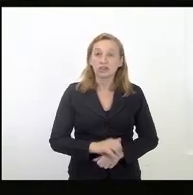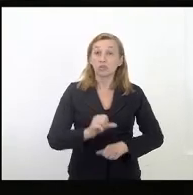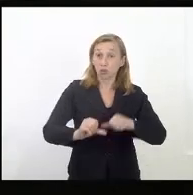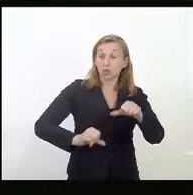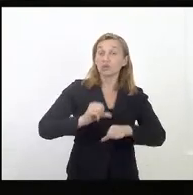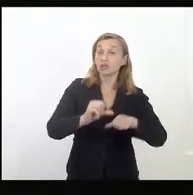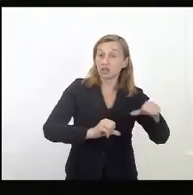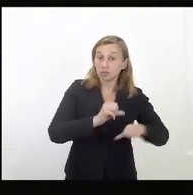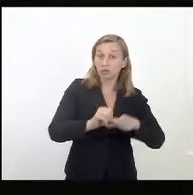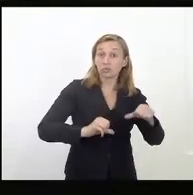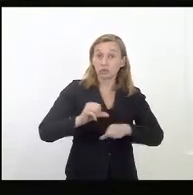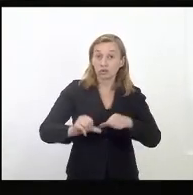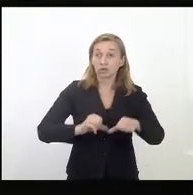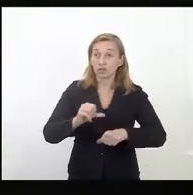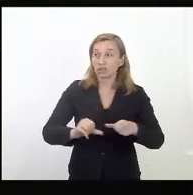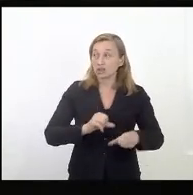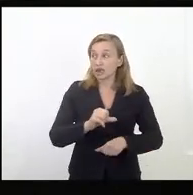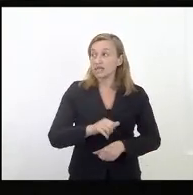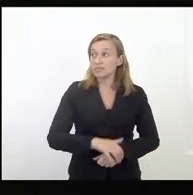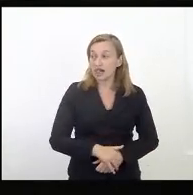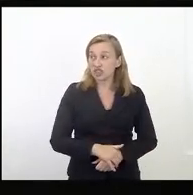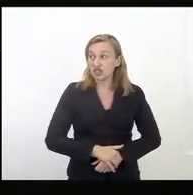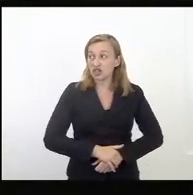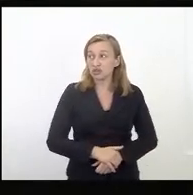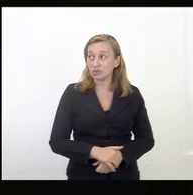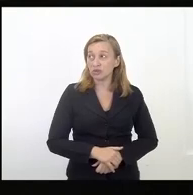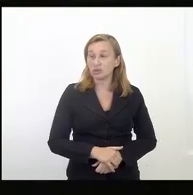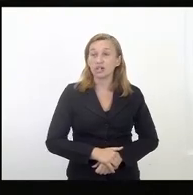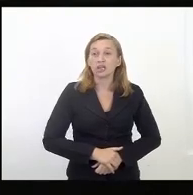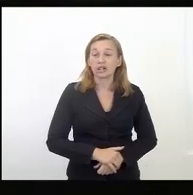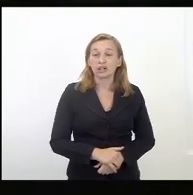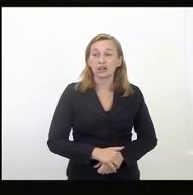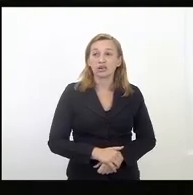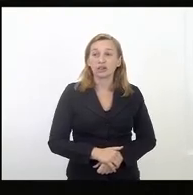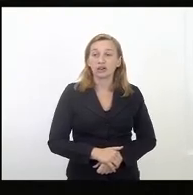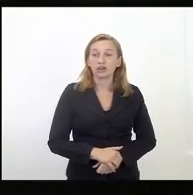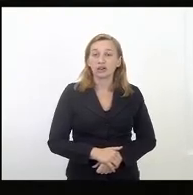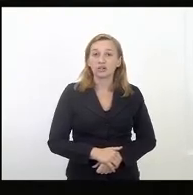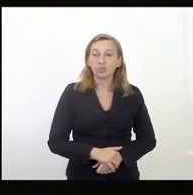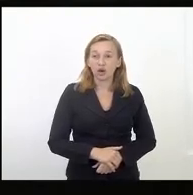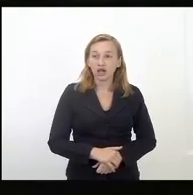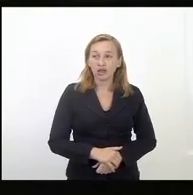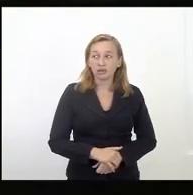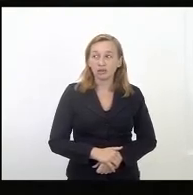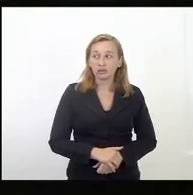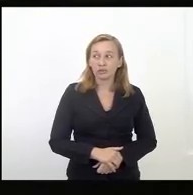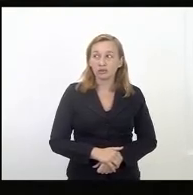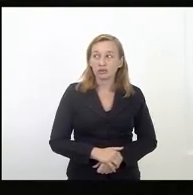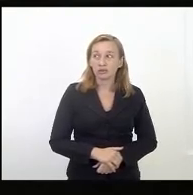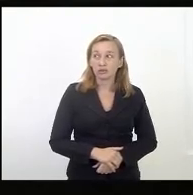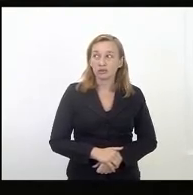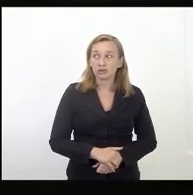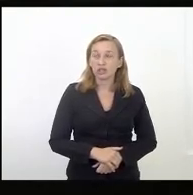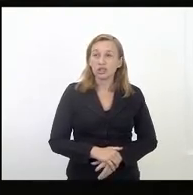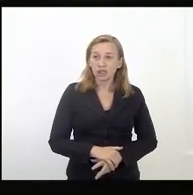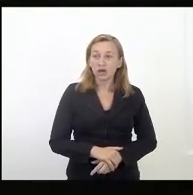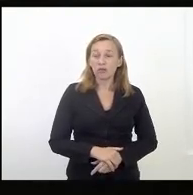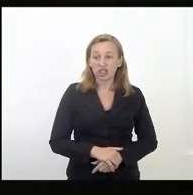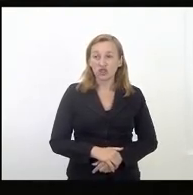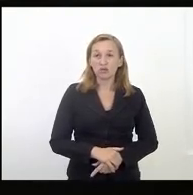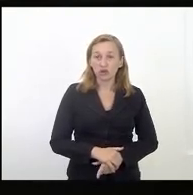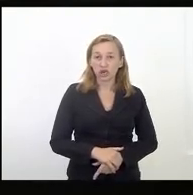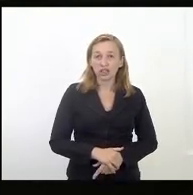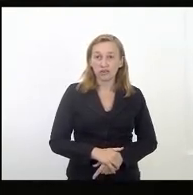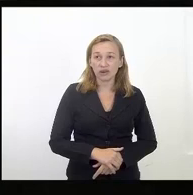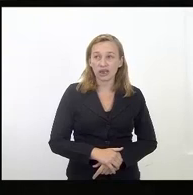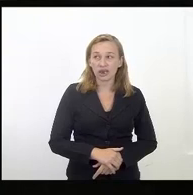e a gente precisa aqui trazer a relevância do que aconteceu essa semana uma cientista